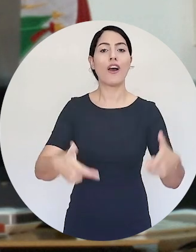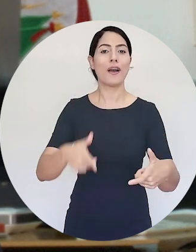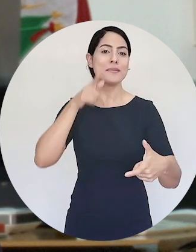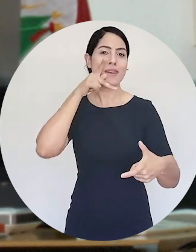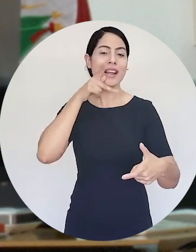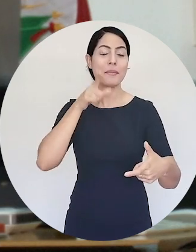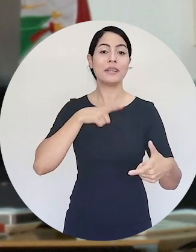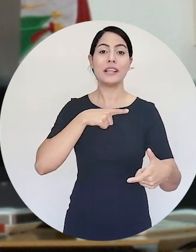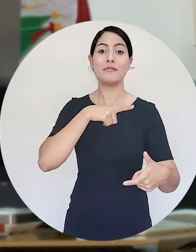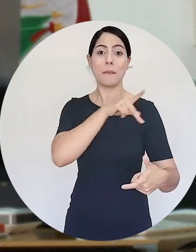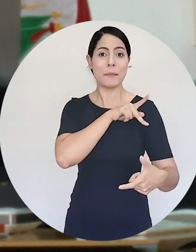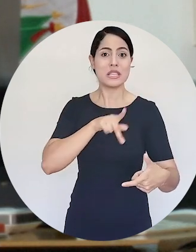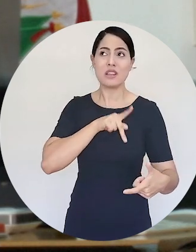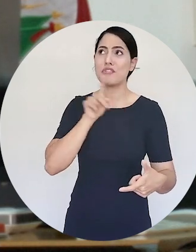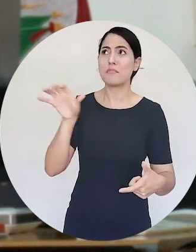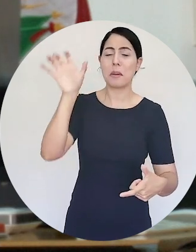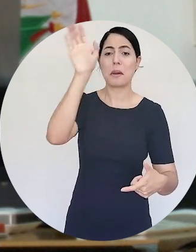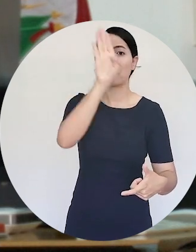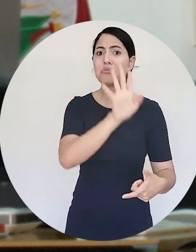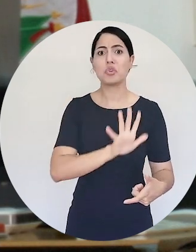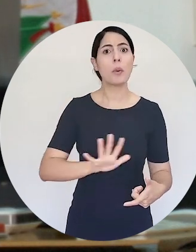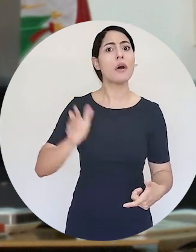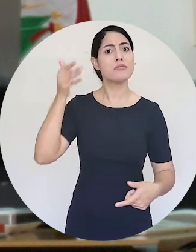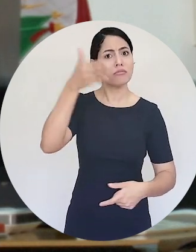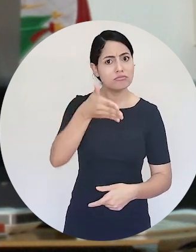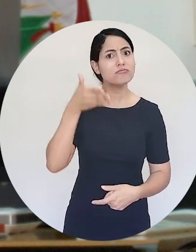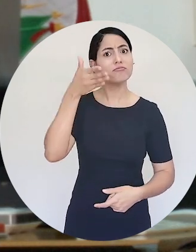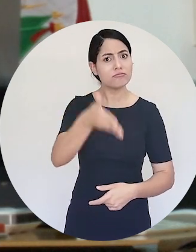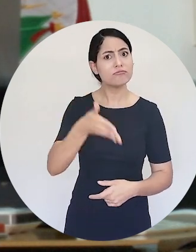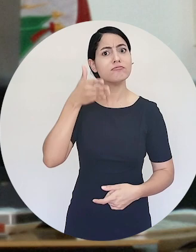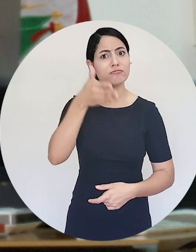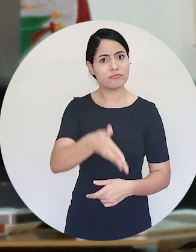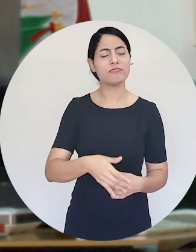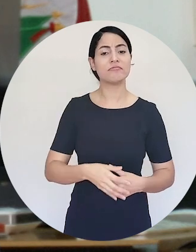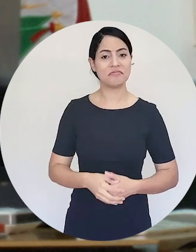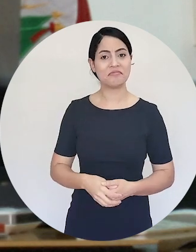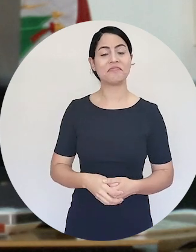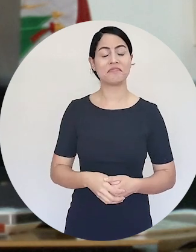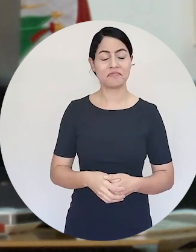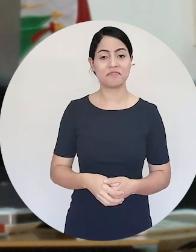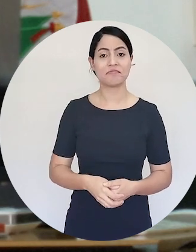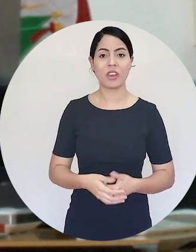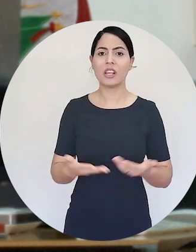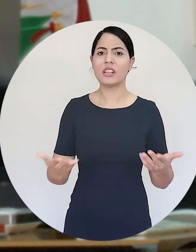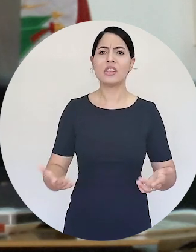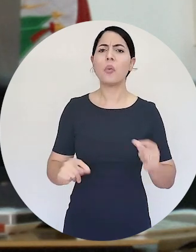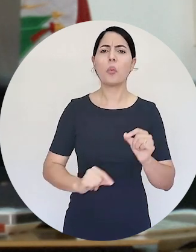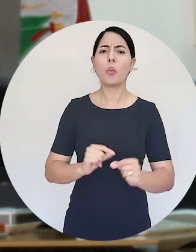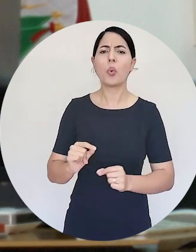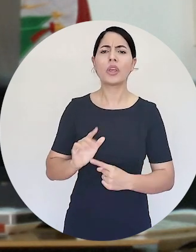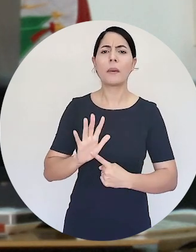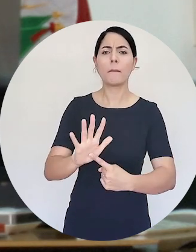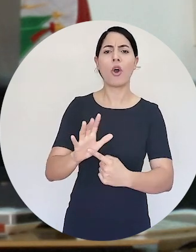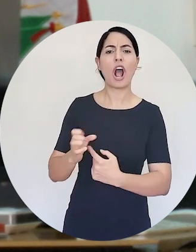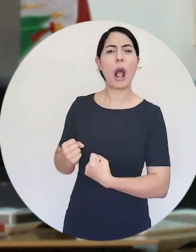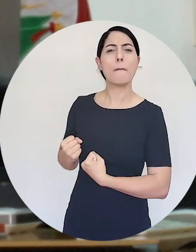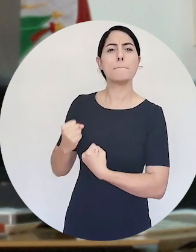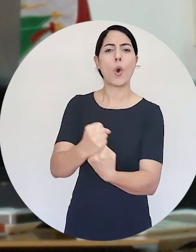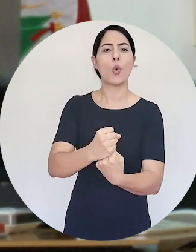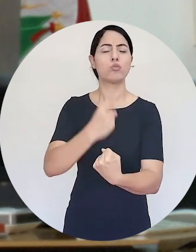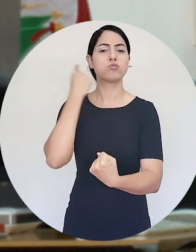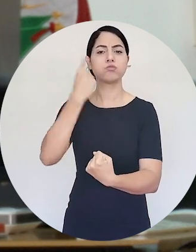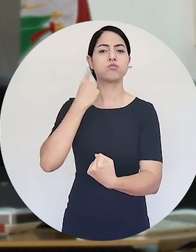Paraíba, participaram presidentes de seccionais do país inteiro, né? Então, o desagravo demonstra essa força